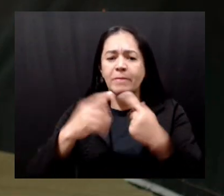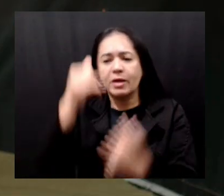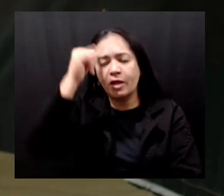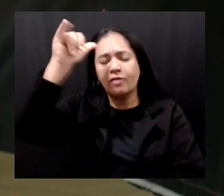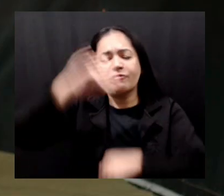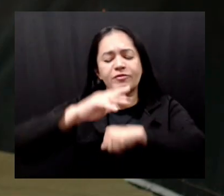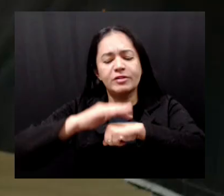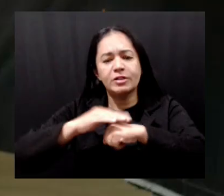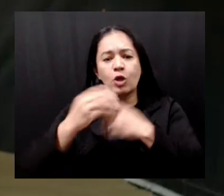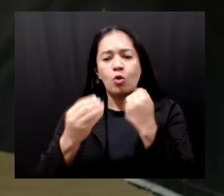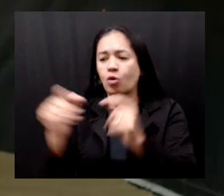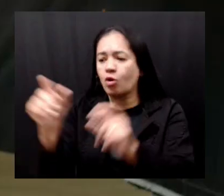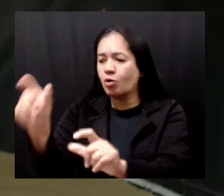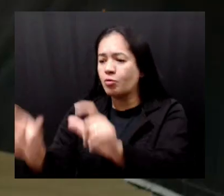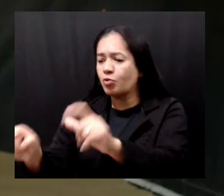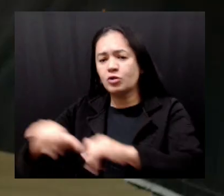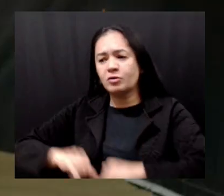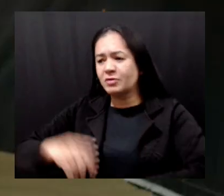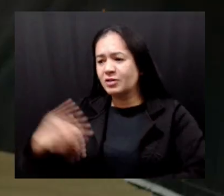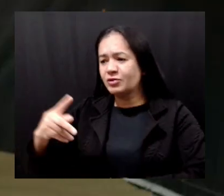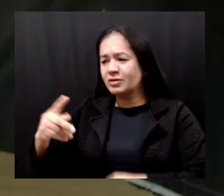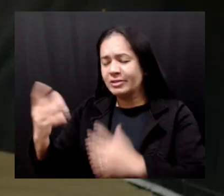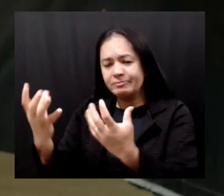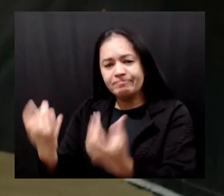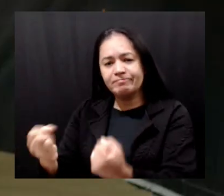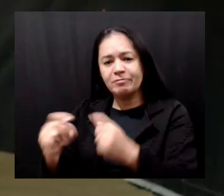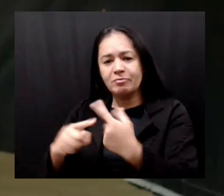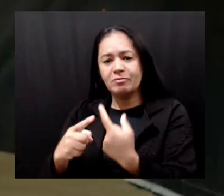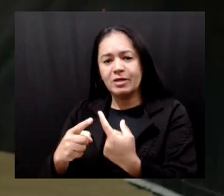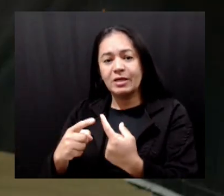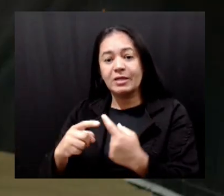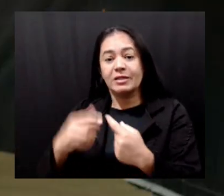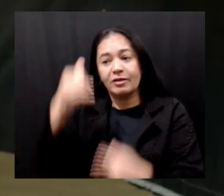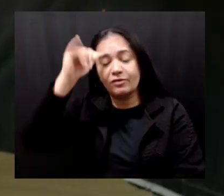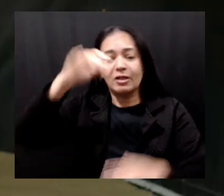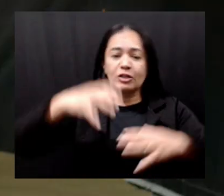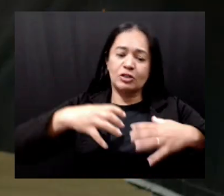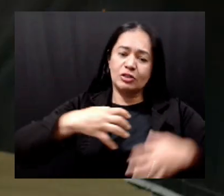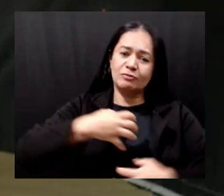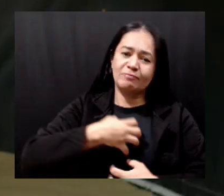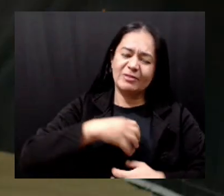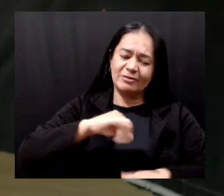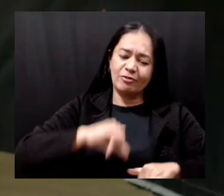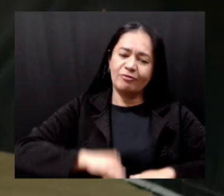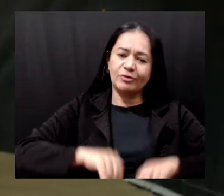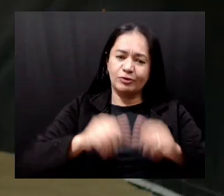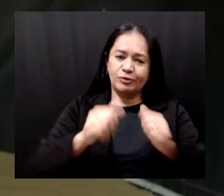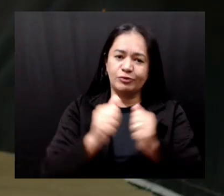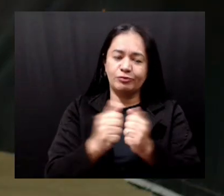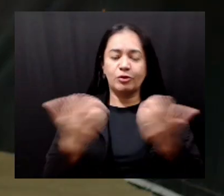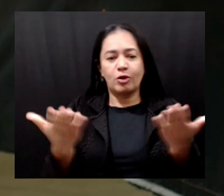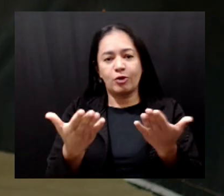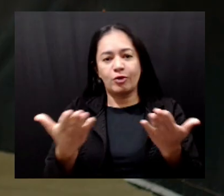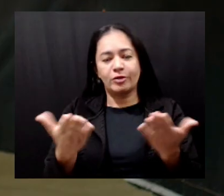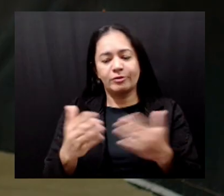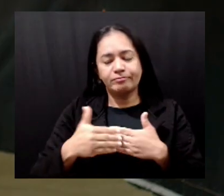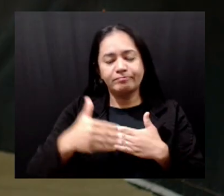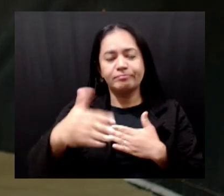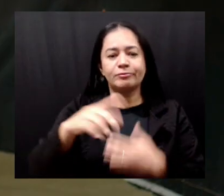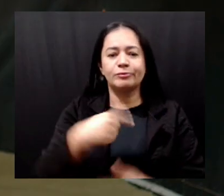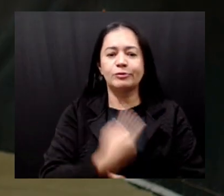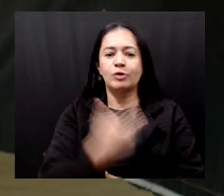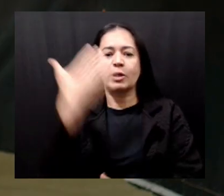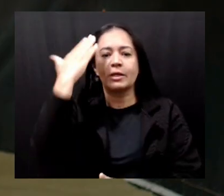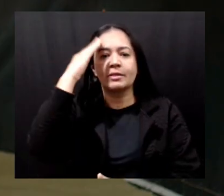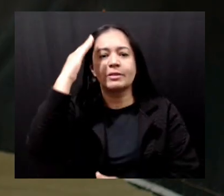se afogar nela? Essas e outras reflexões você acompanha aqui no Estúdio Câmara daqui a pouquinho. Nós vamos entender como proteger a